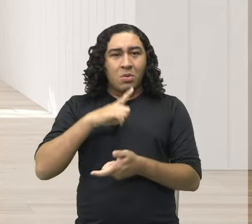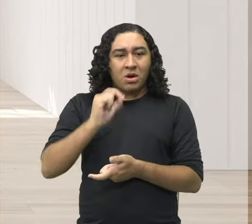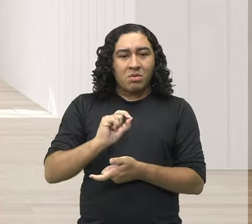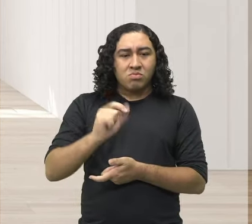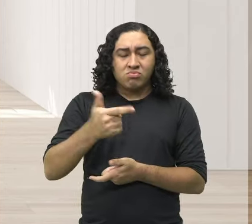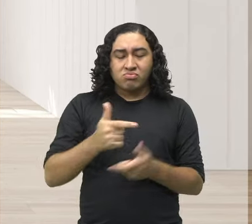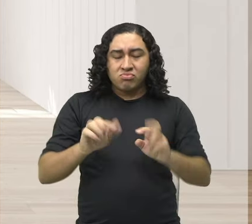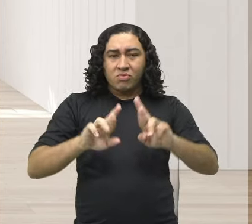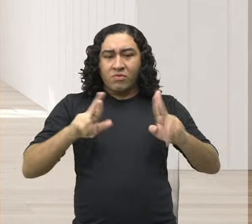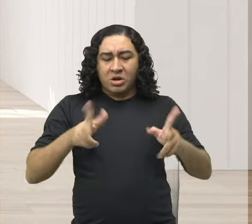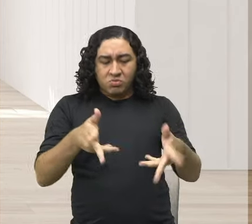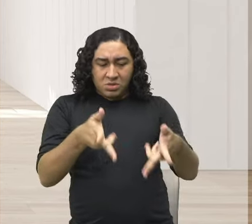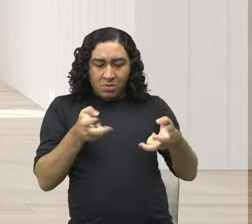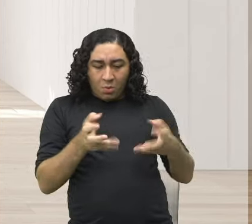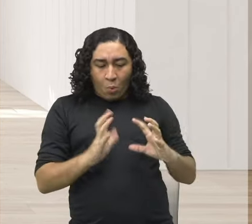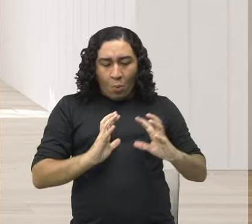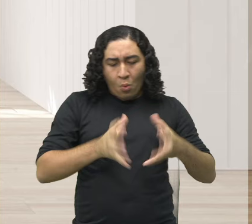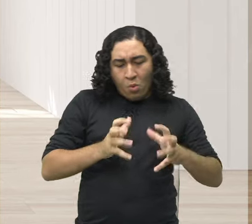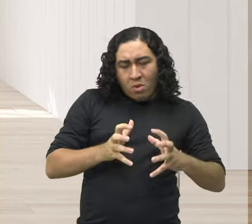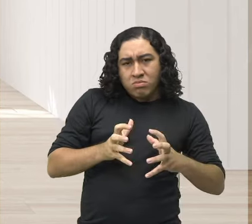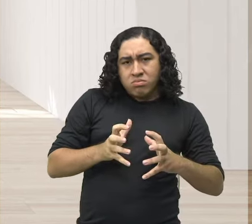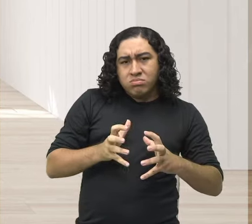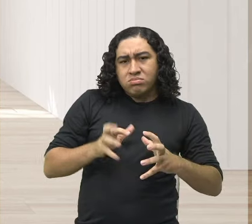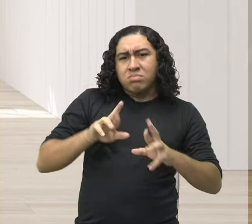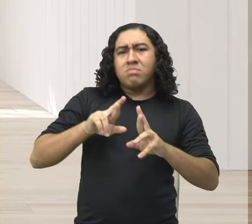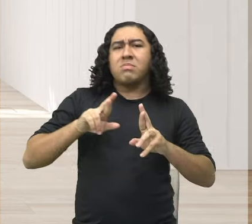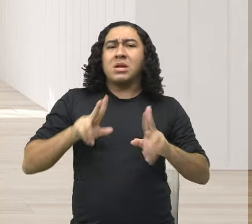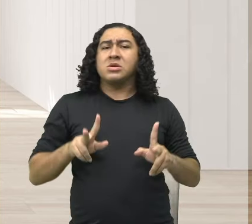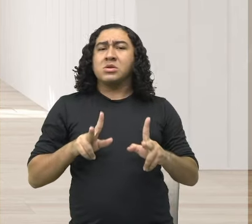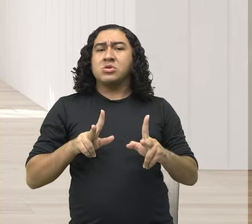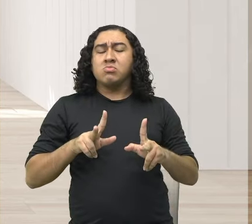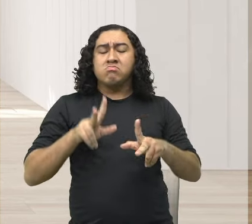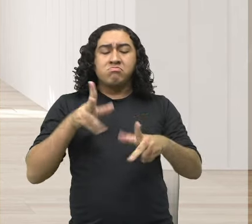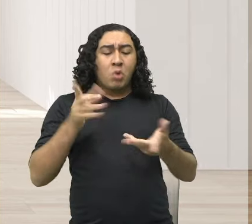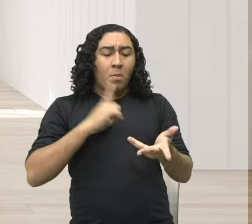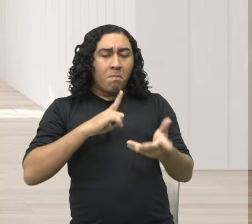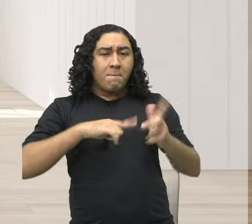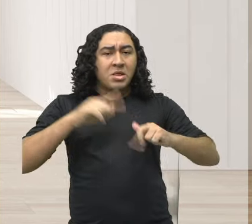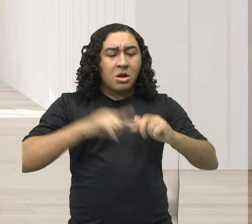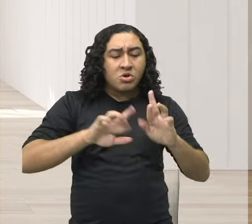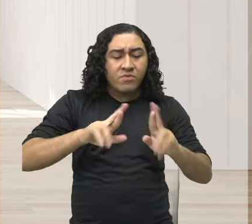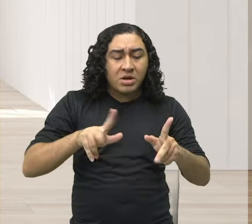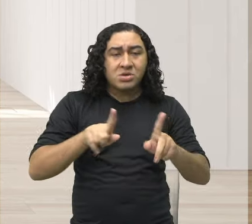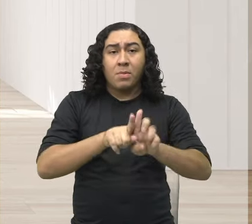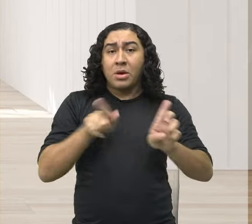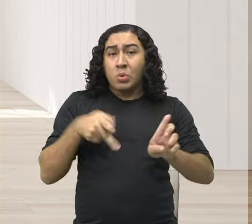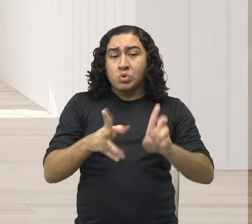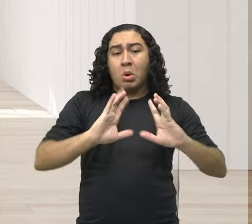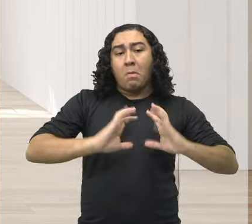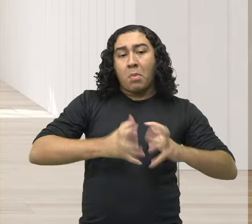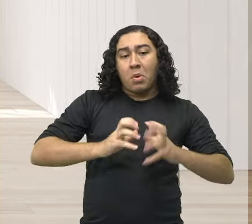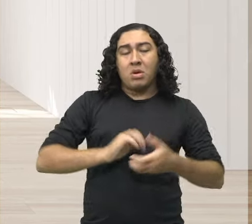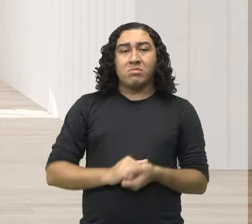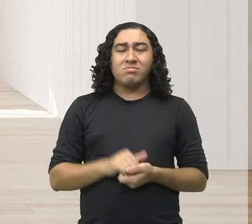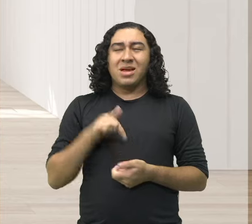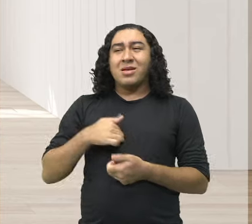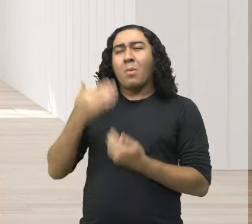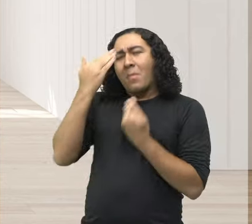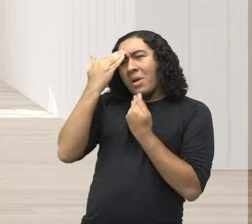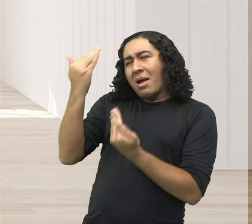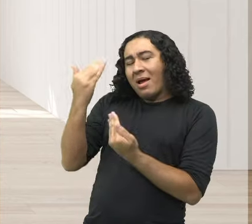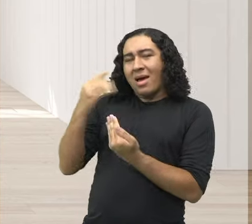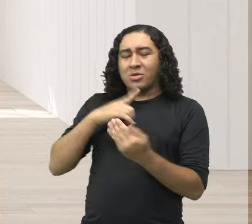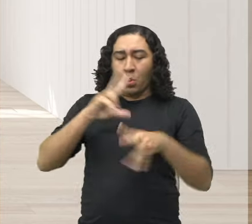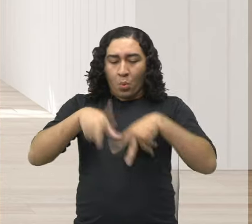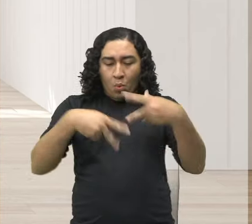couro. Agora, não era mais de couro, era de plástico, mas era uma bola. O garoto agradeceu, desembrulhou